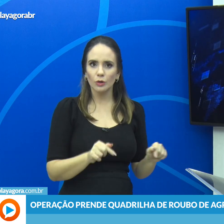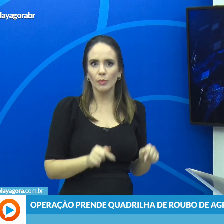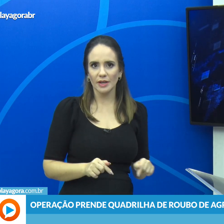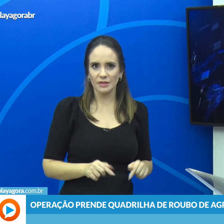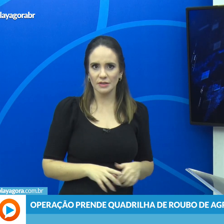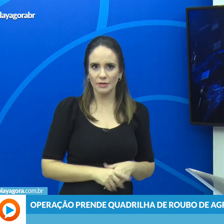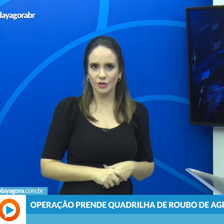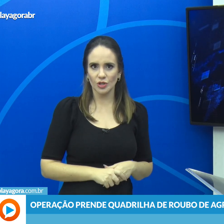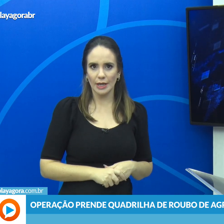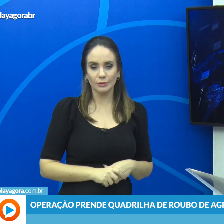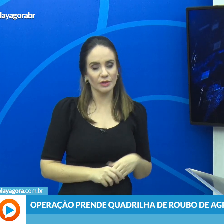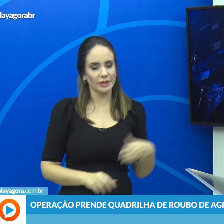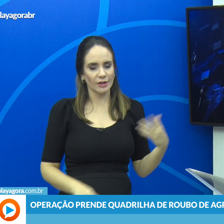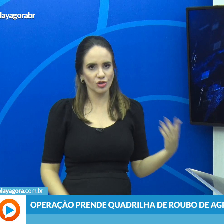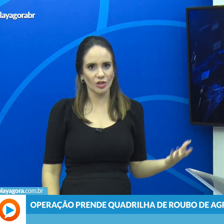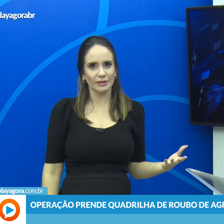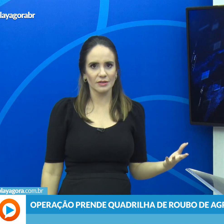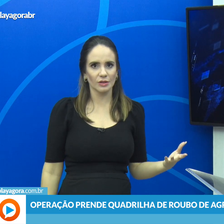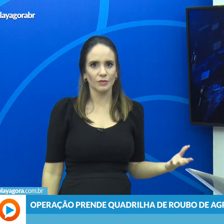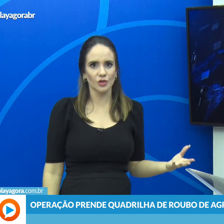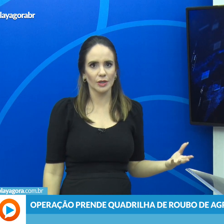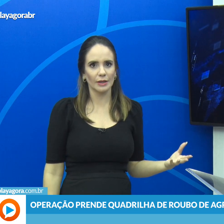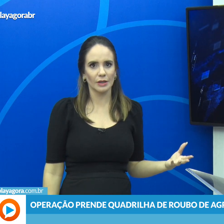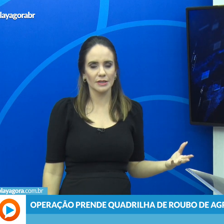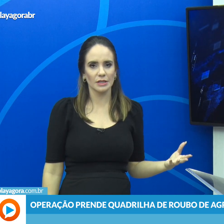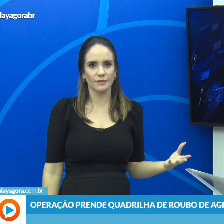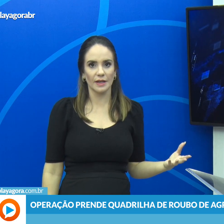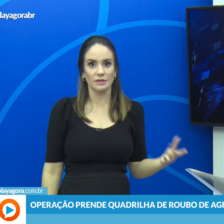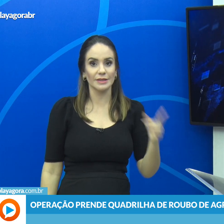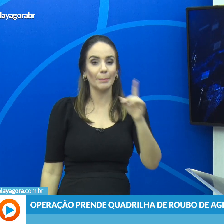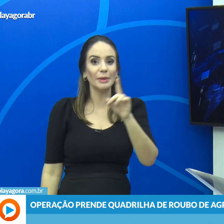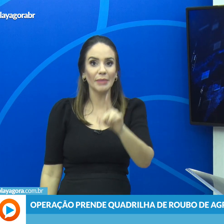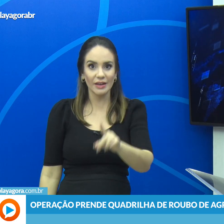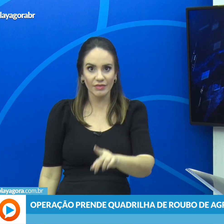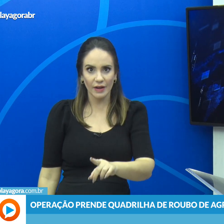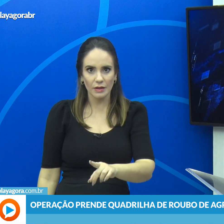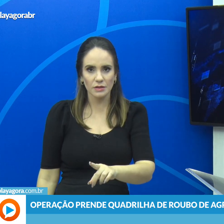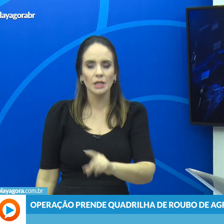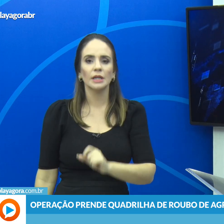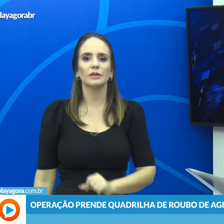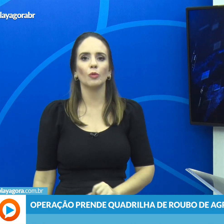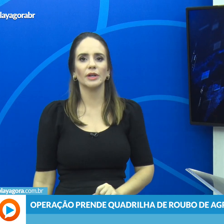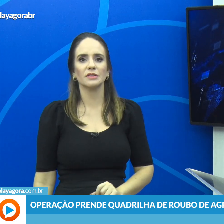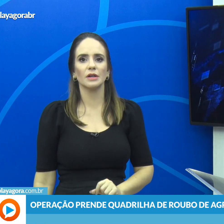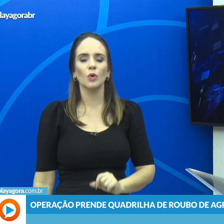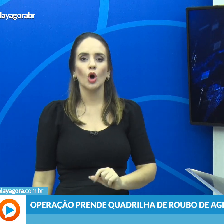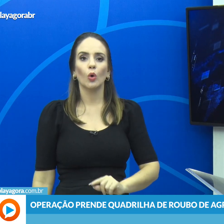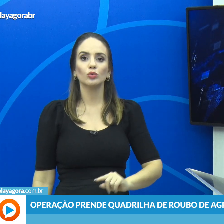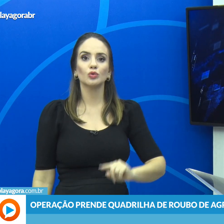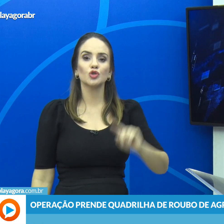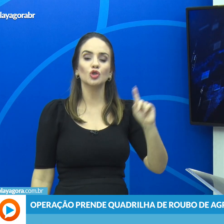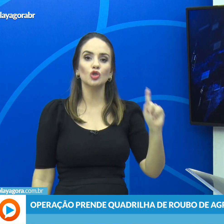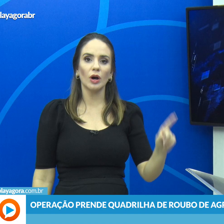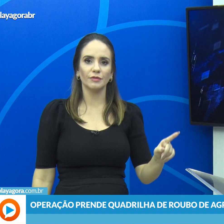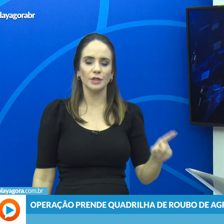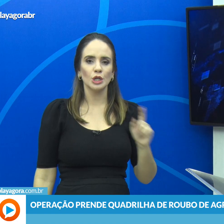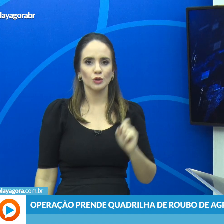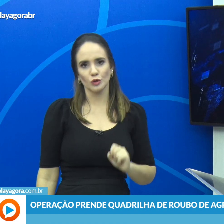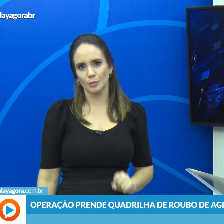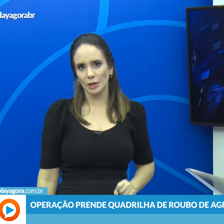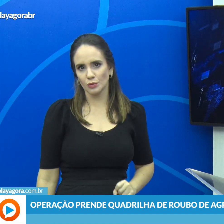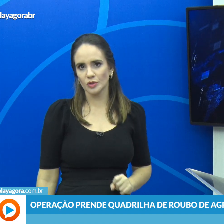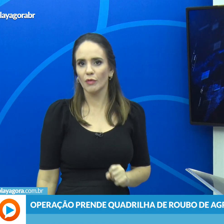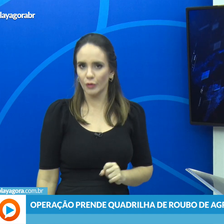crime que começa a ser investigado na verdade já tá sendo investigada nessas fases na primeira fase da operação outros